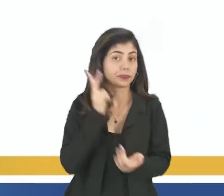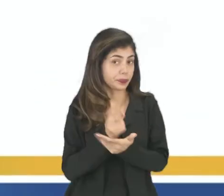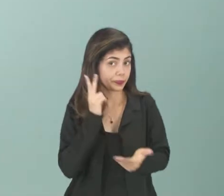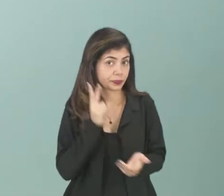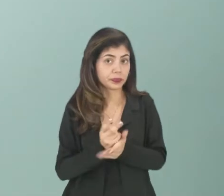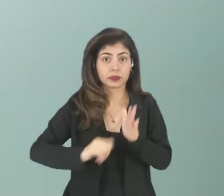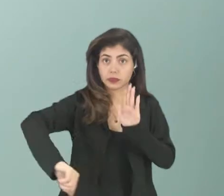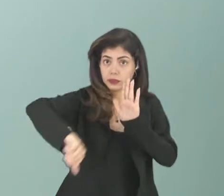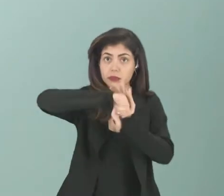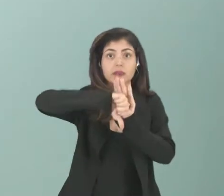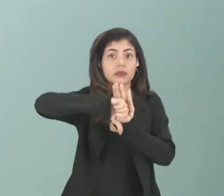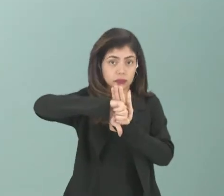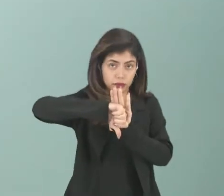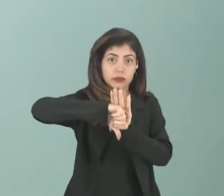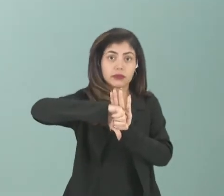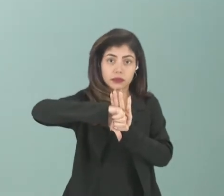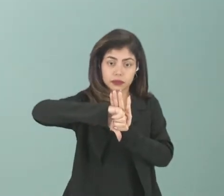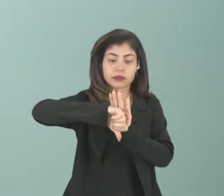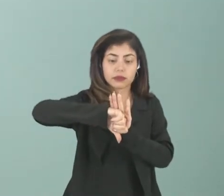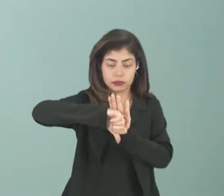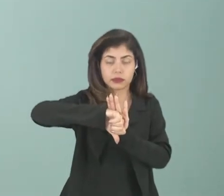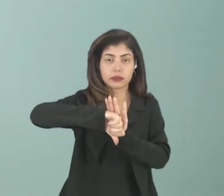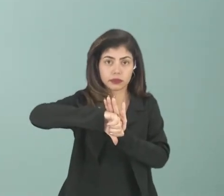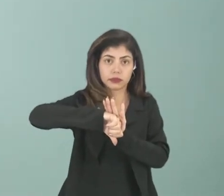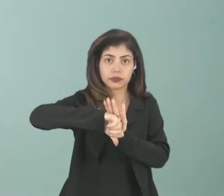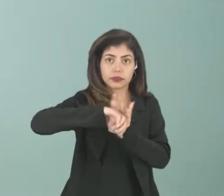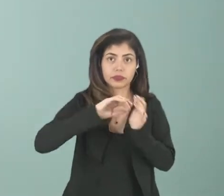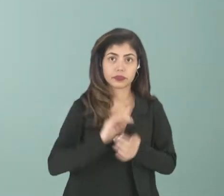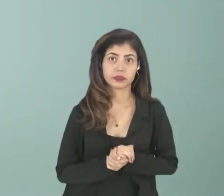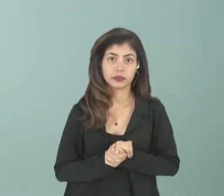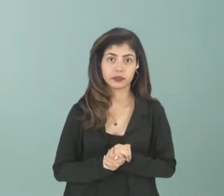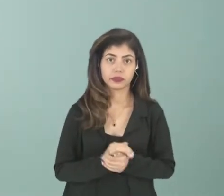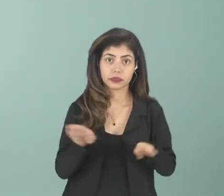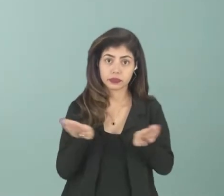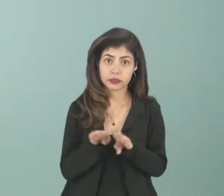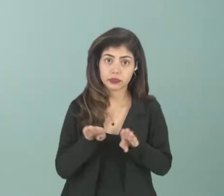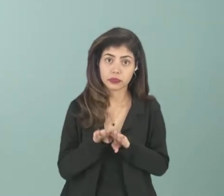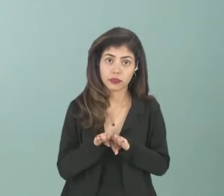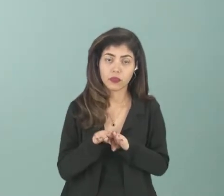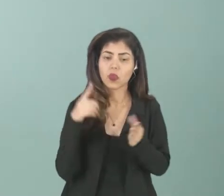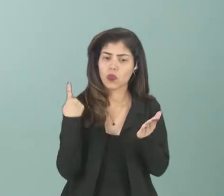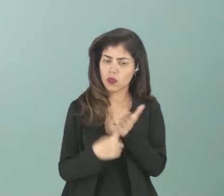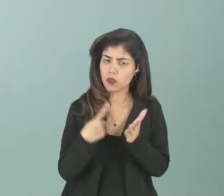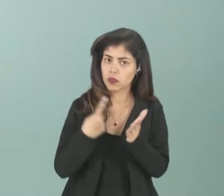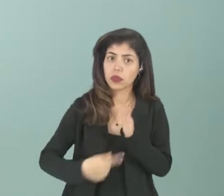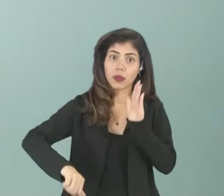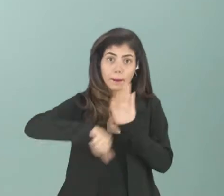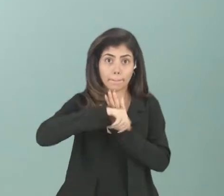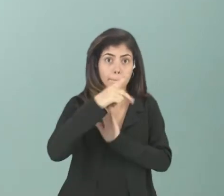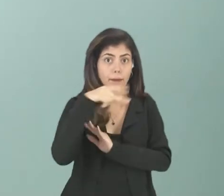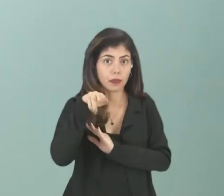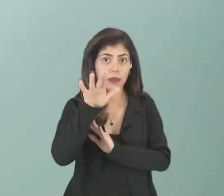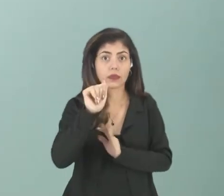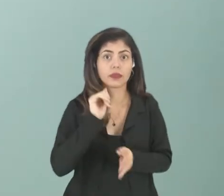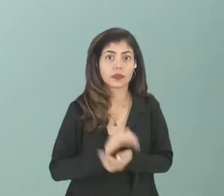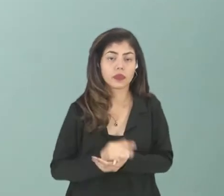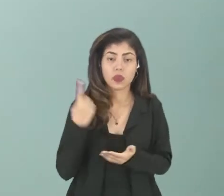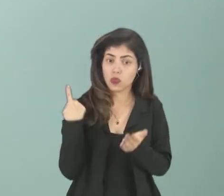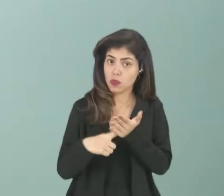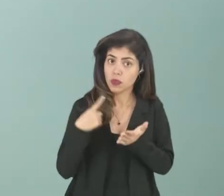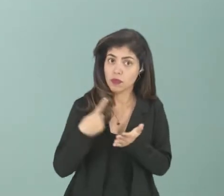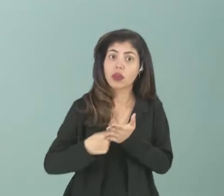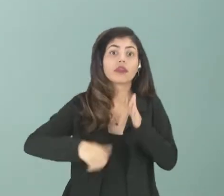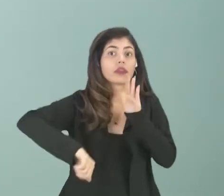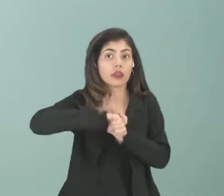cometido crimes, elas estão cumprindo crime, elas estão cumprindo pena, mas no cumprimento da